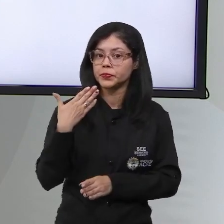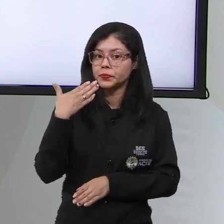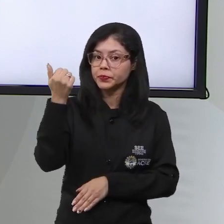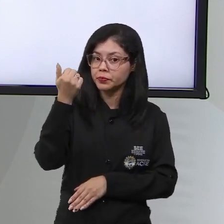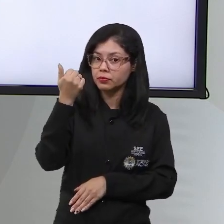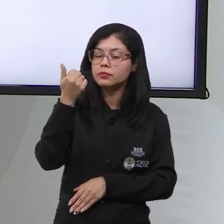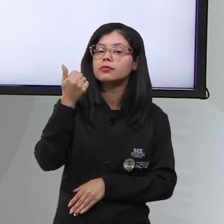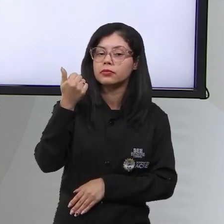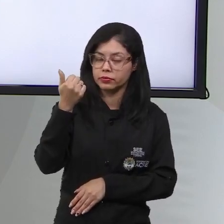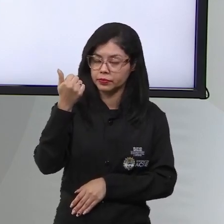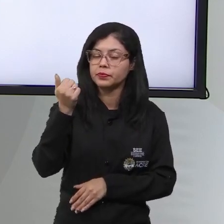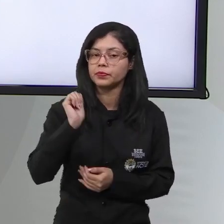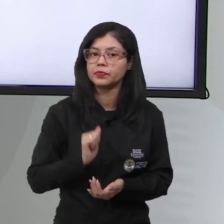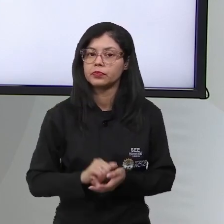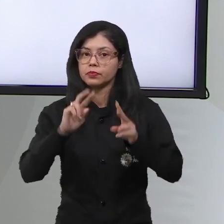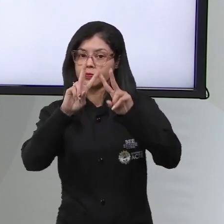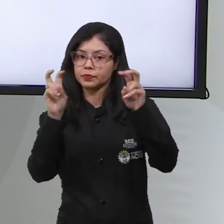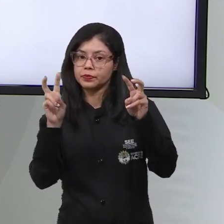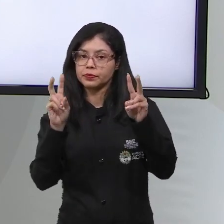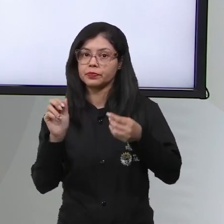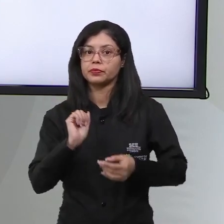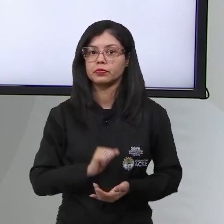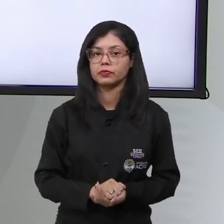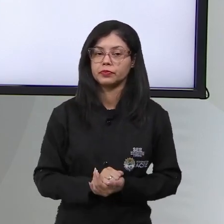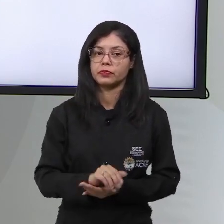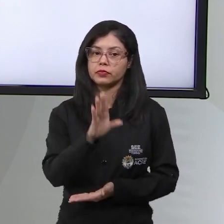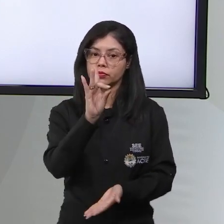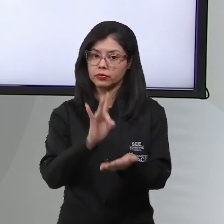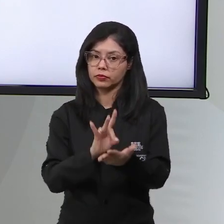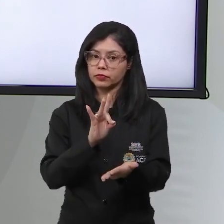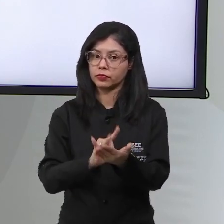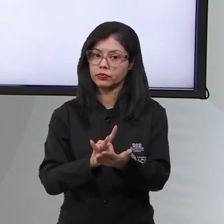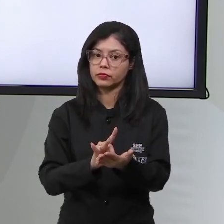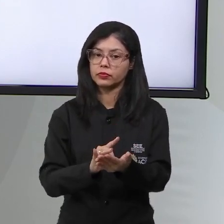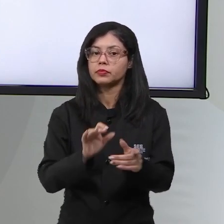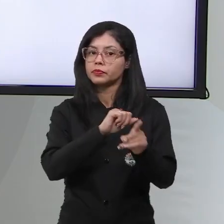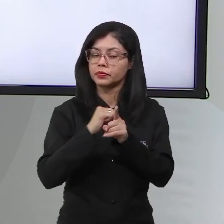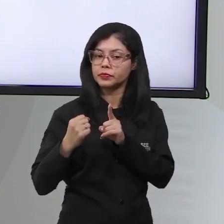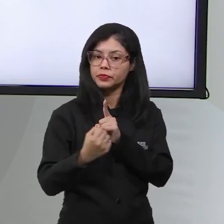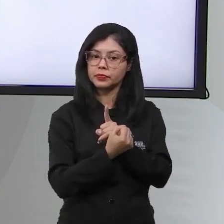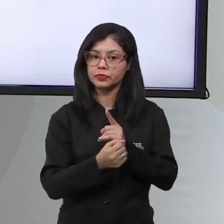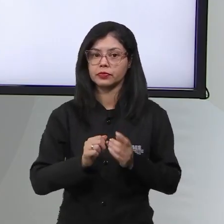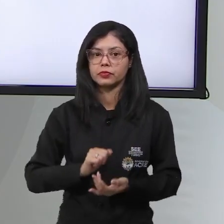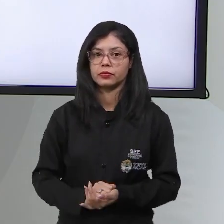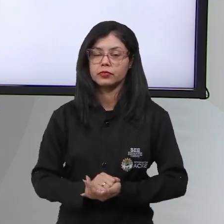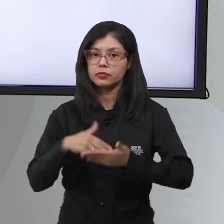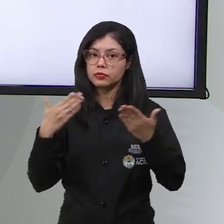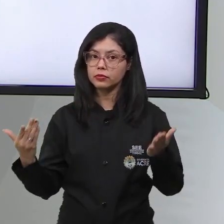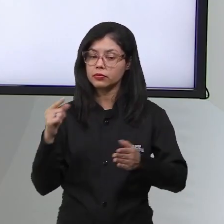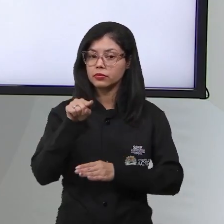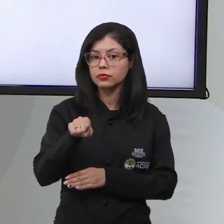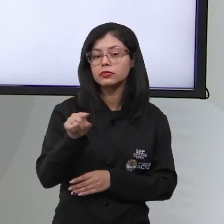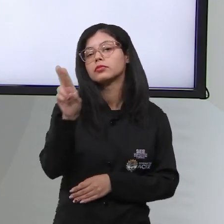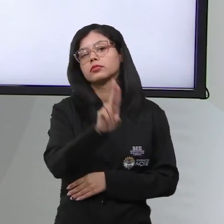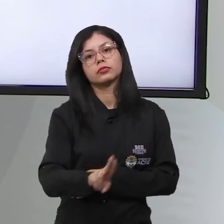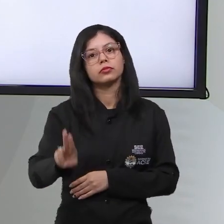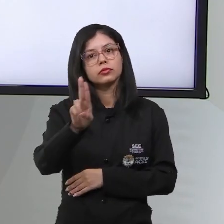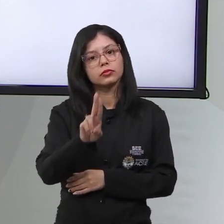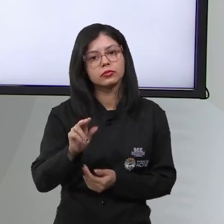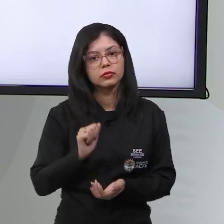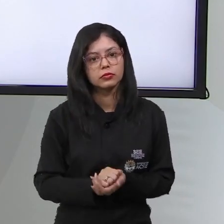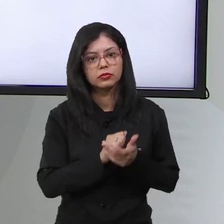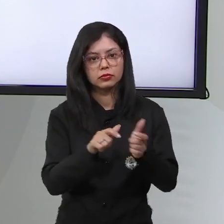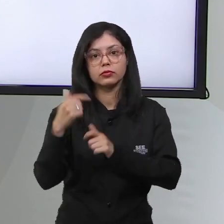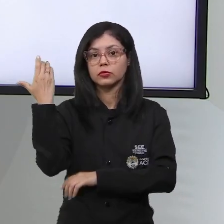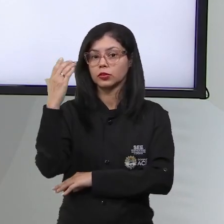mais eficiente a respeito da realidade social. E isso é muito utilizado na área